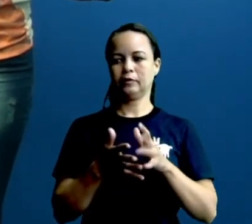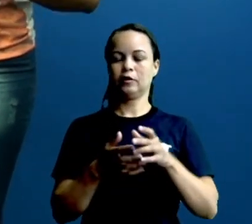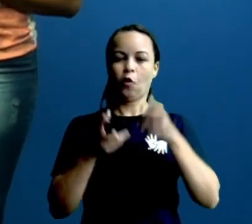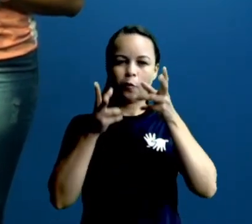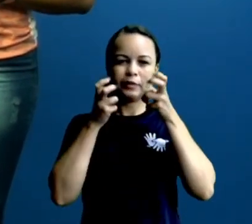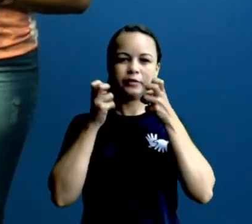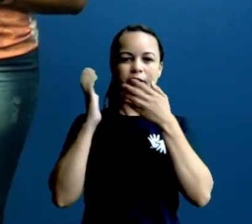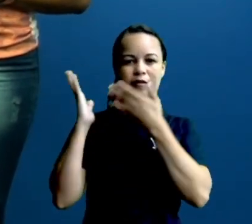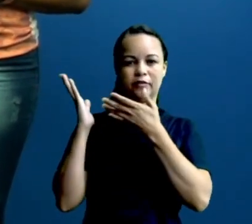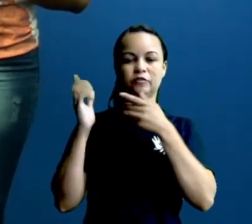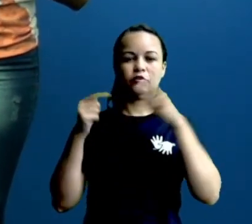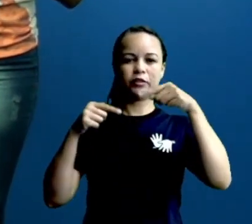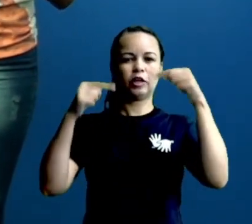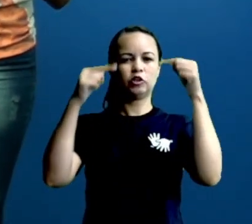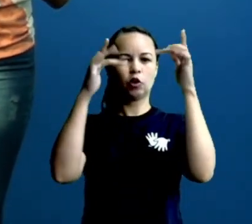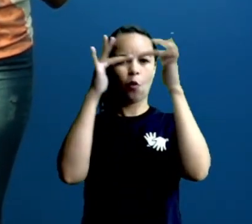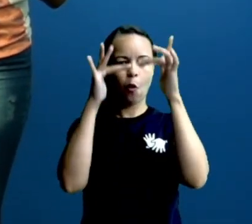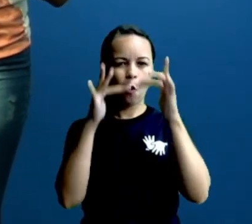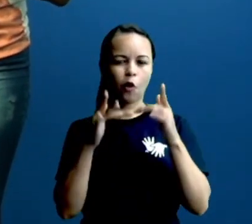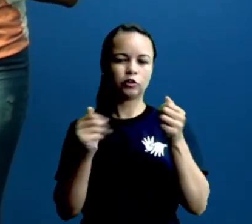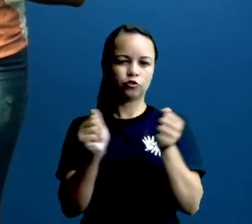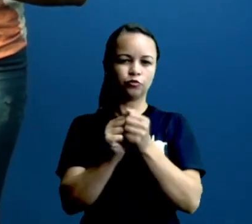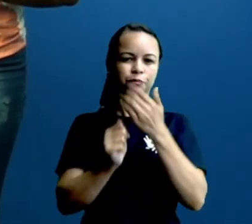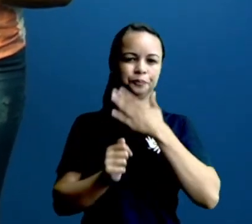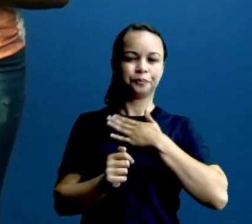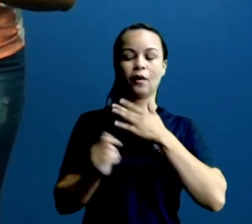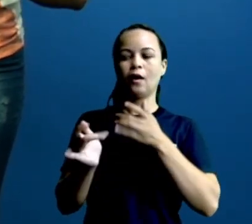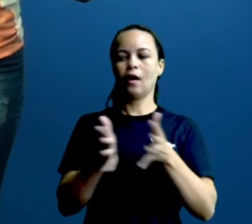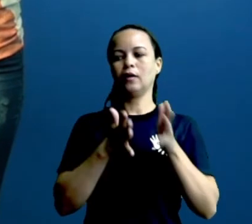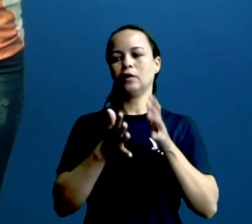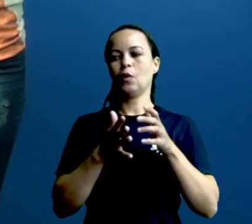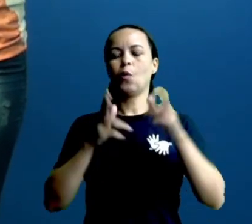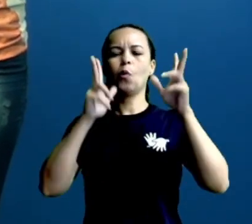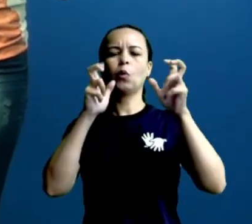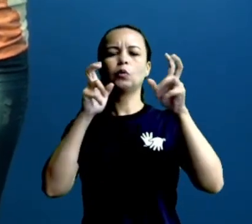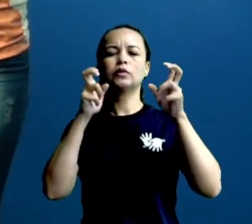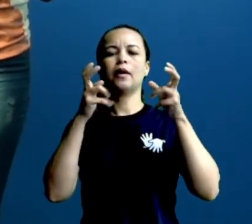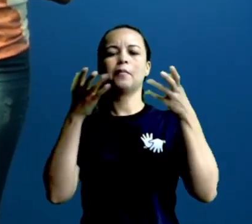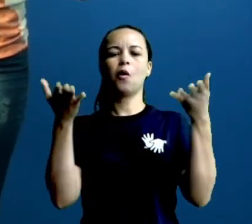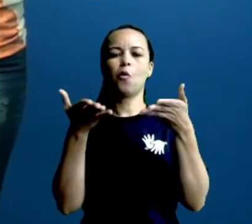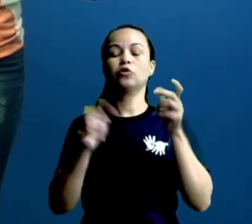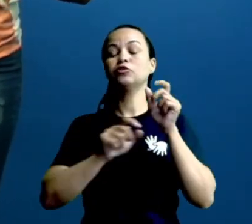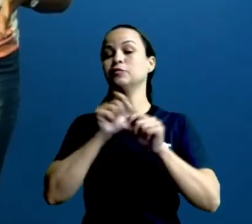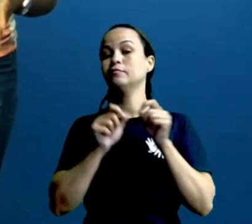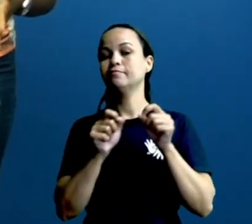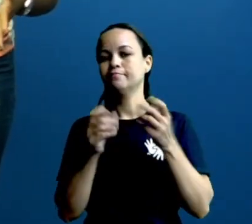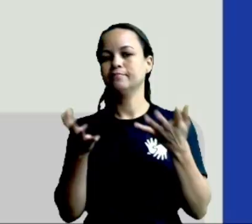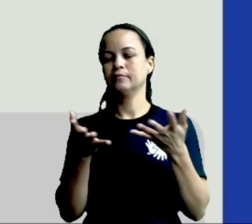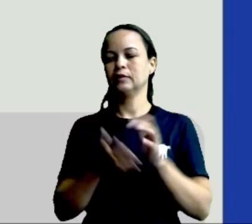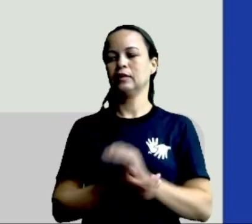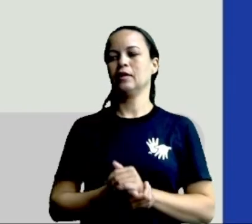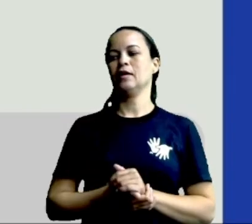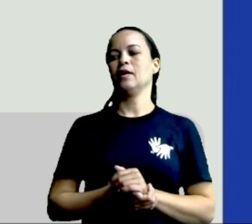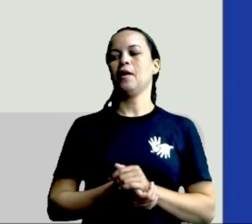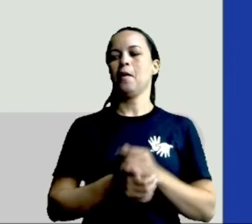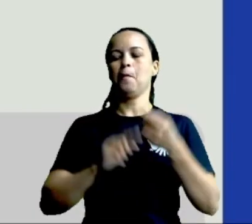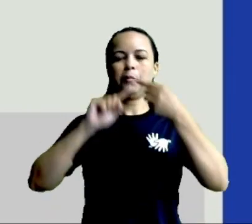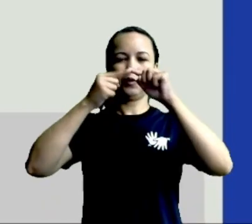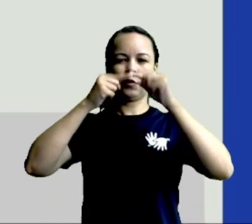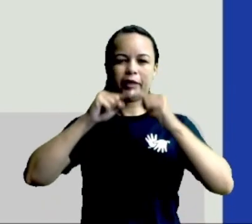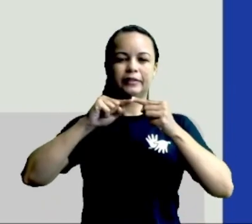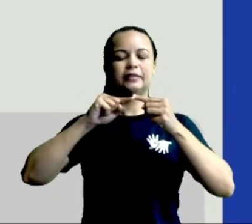vocês também concordam comigo. Tema de hoje, qual foi? Progressão temática e lógica. Isso